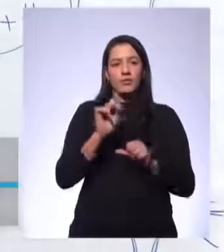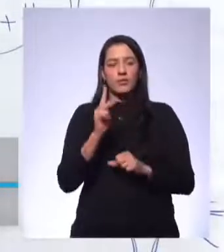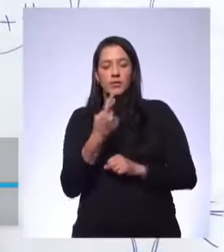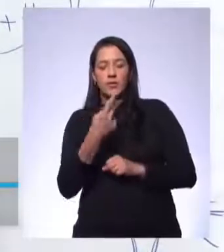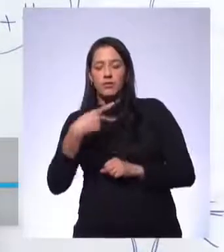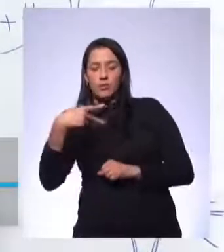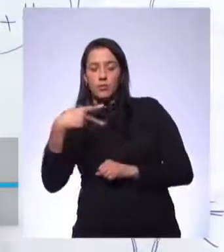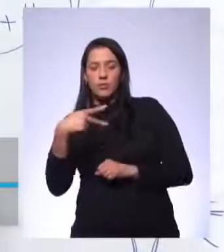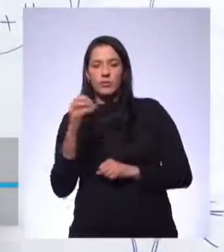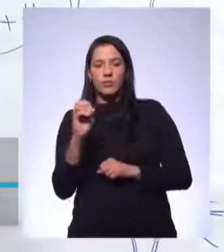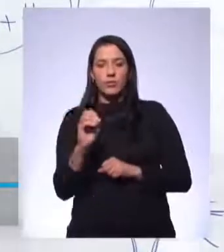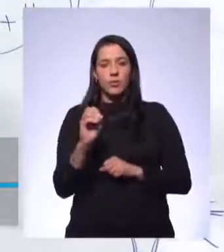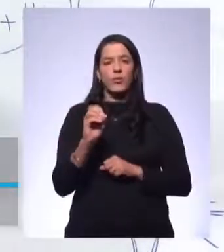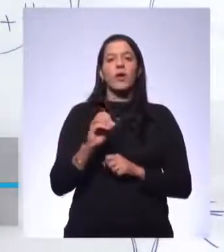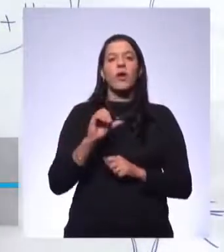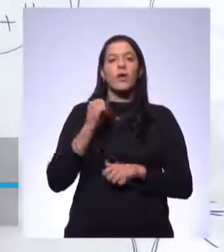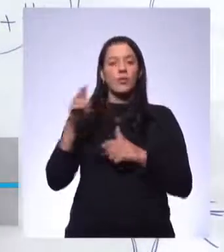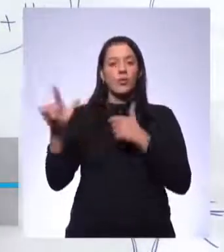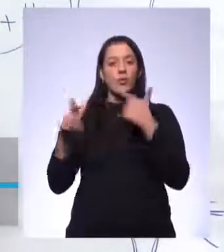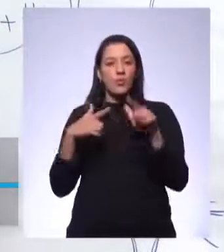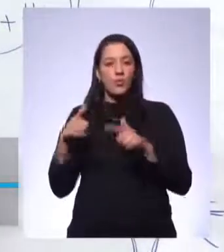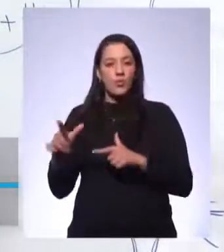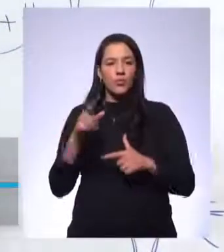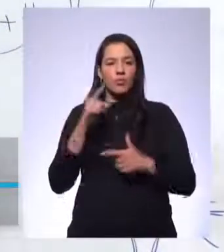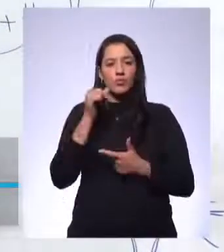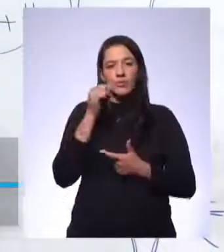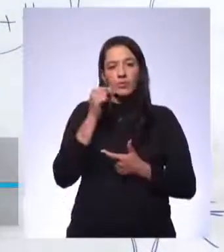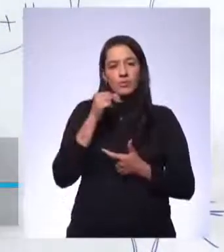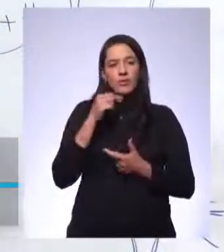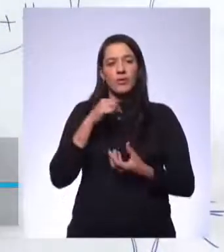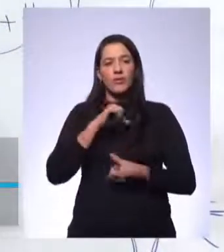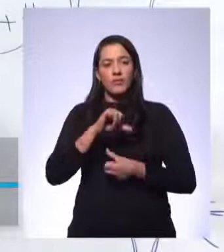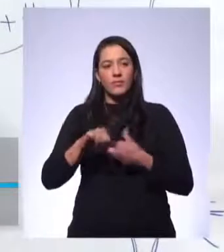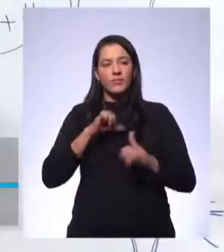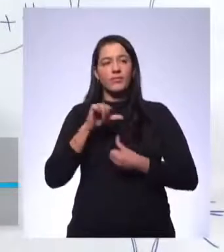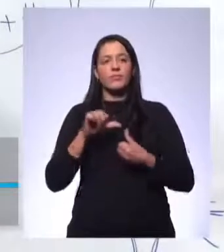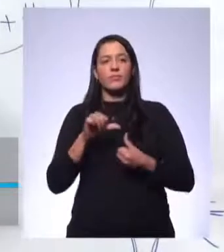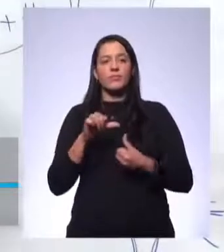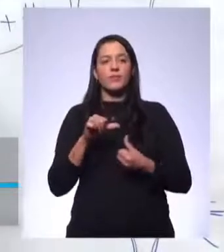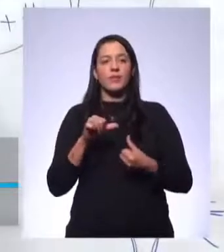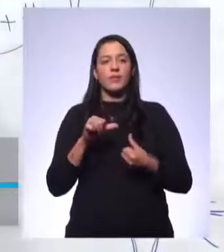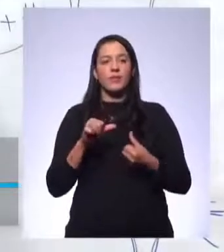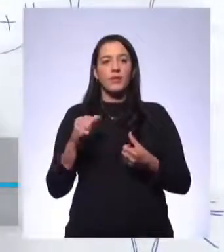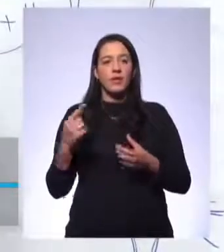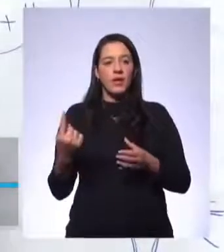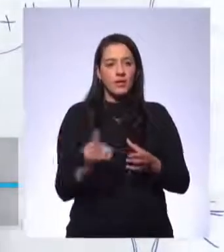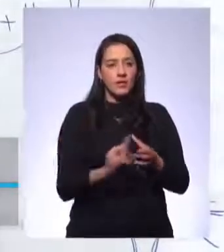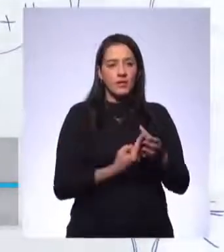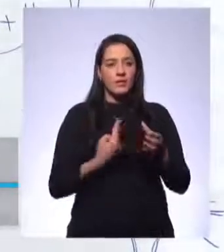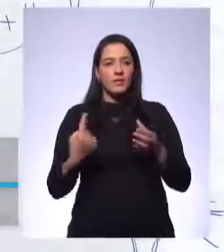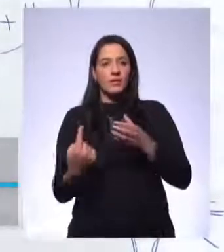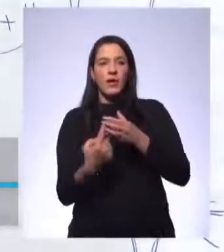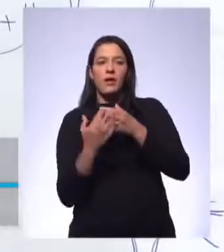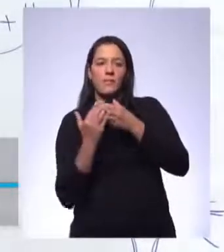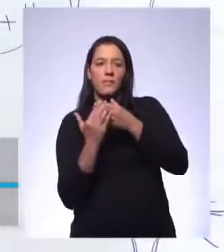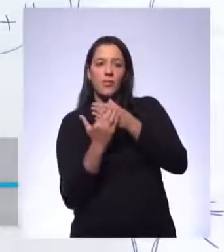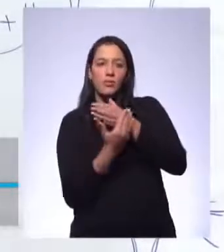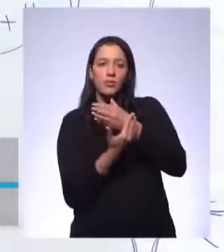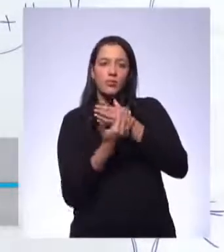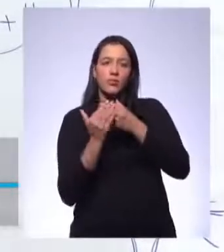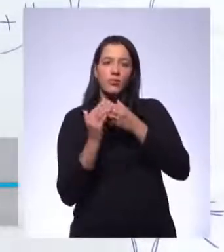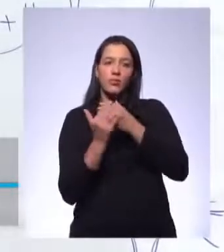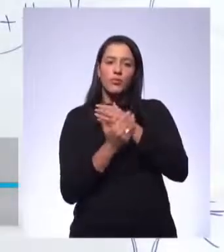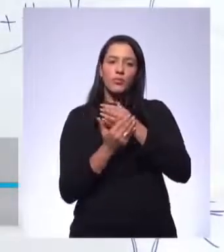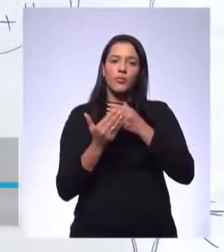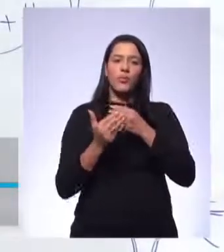mais todos os sais minerais e muito sal de cozinha, altera o ponto de fusão, e aí forma uma casquinha de neve em volta do